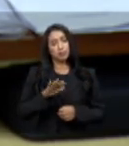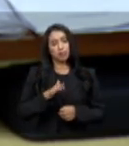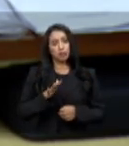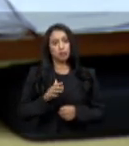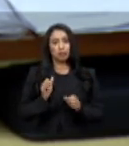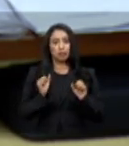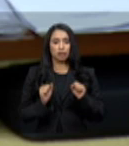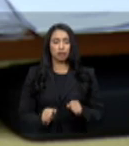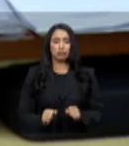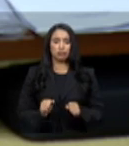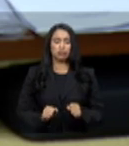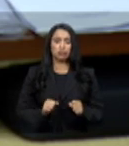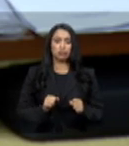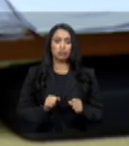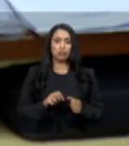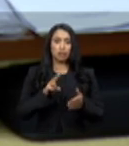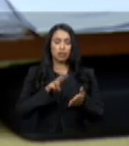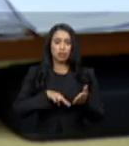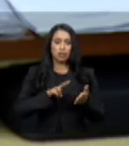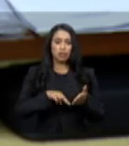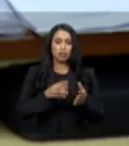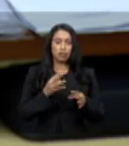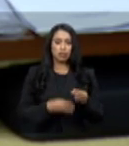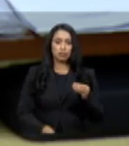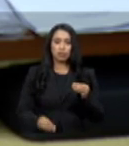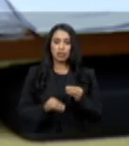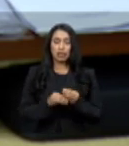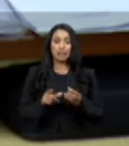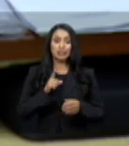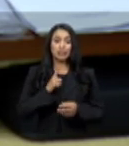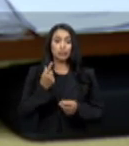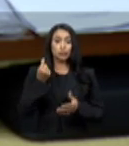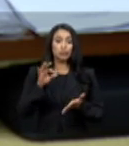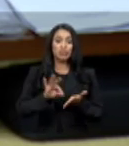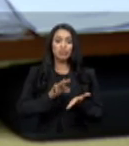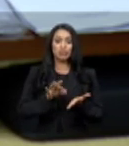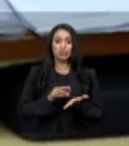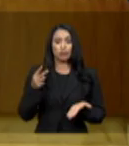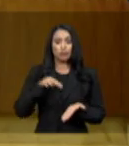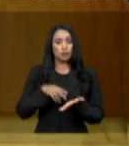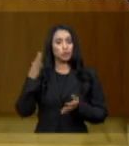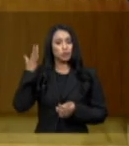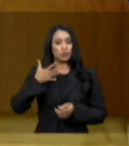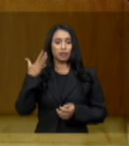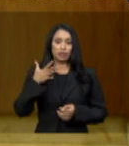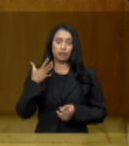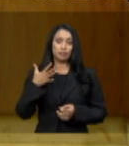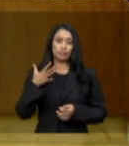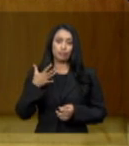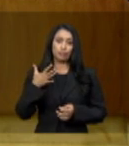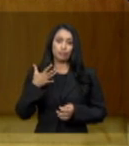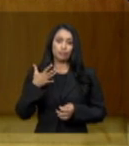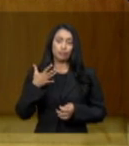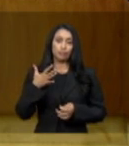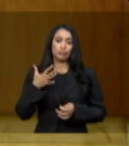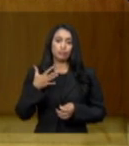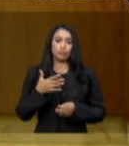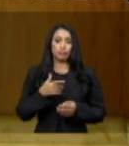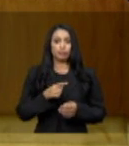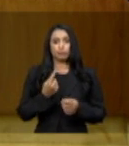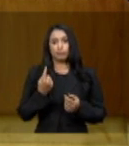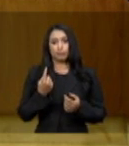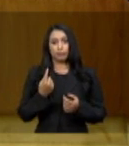possa ler só alimenta mas tem duas inscrições para sustentação e aí você já nós